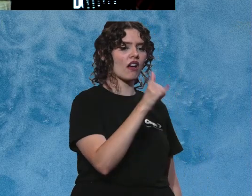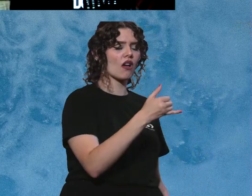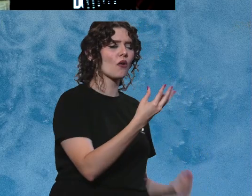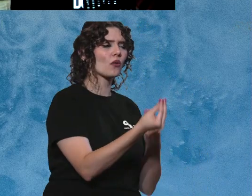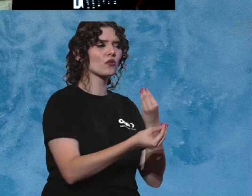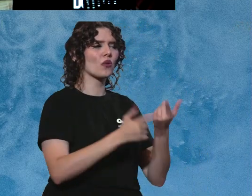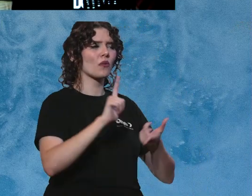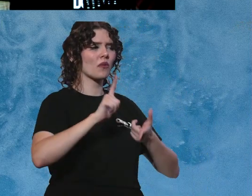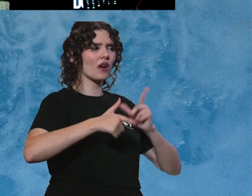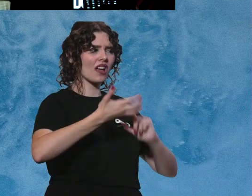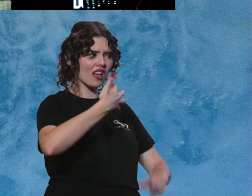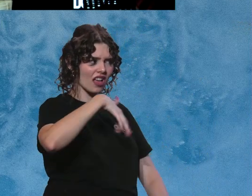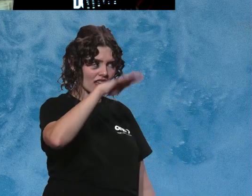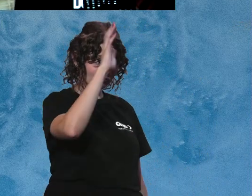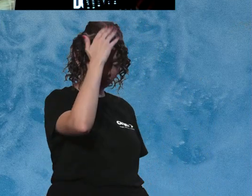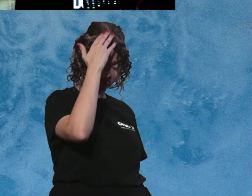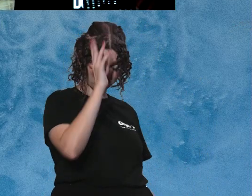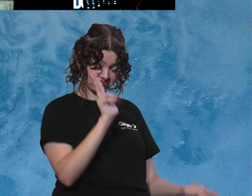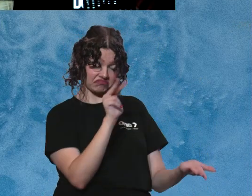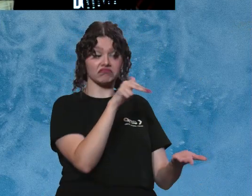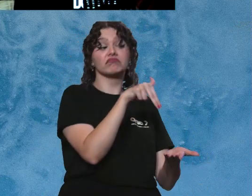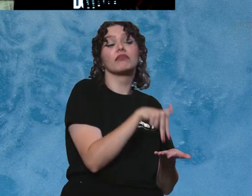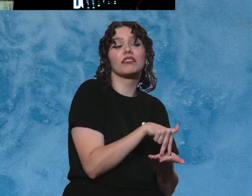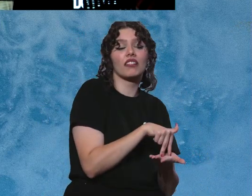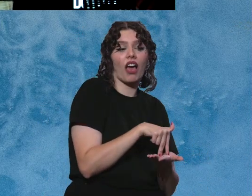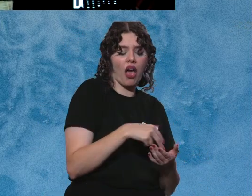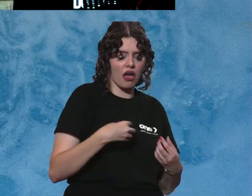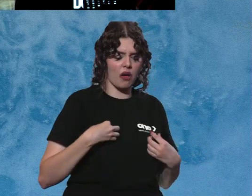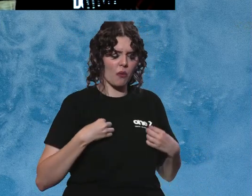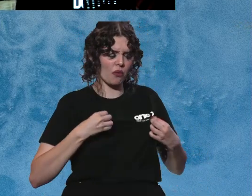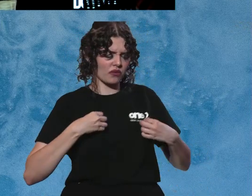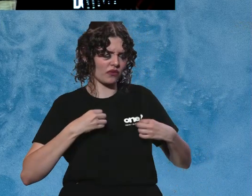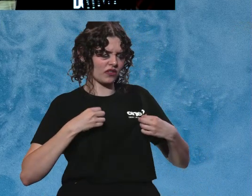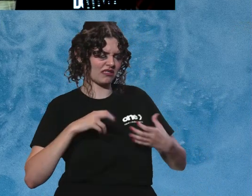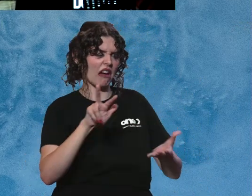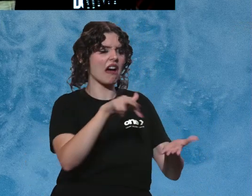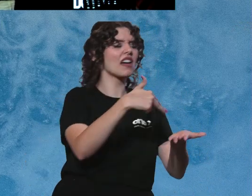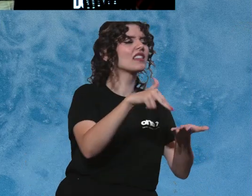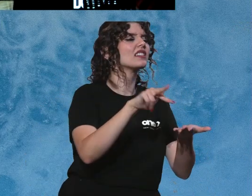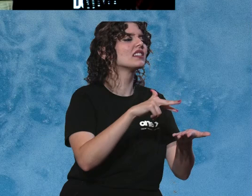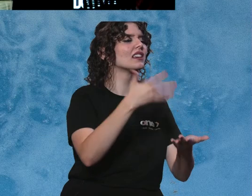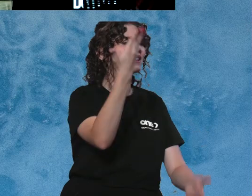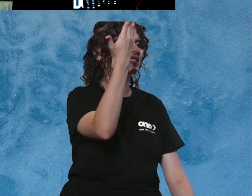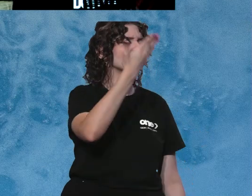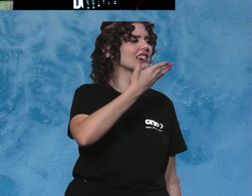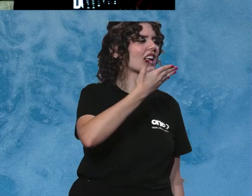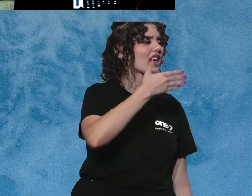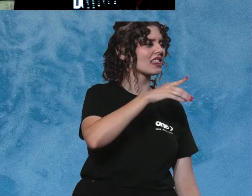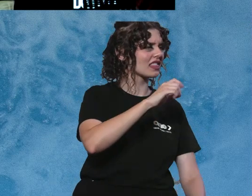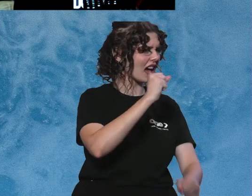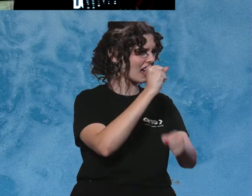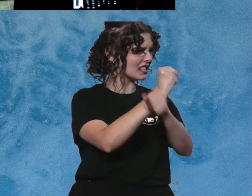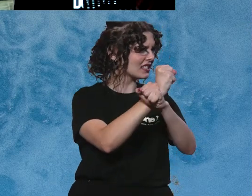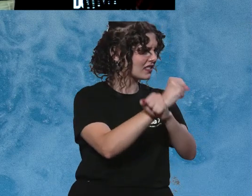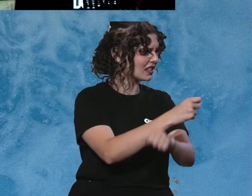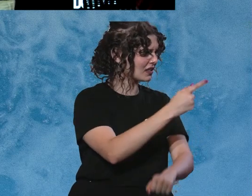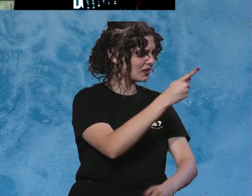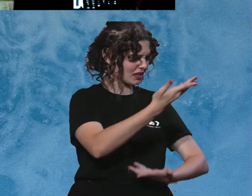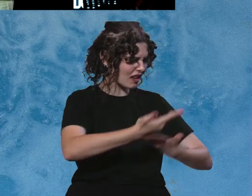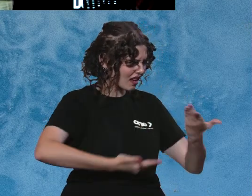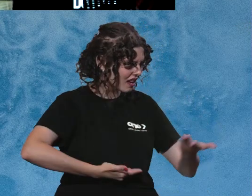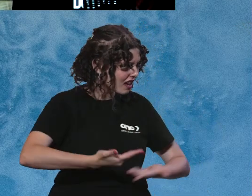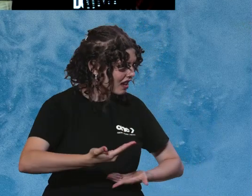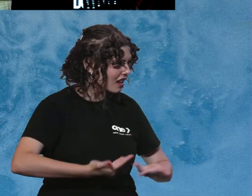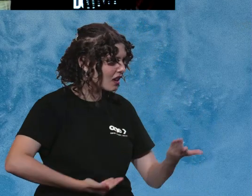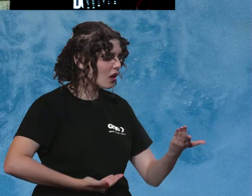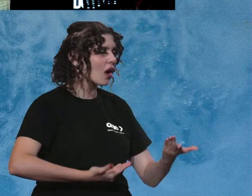rei de Israel se destacou hoje, despindo-se sem pudor diante das escravas dos seus servos,